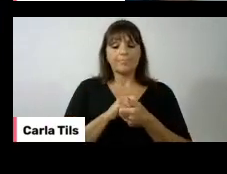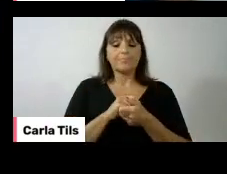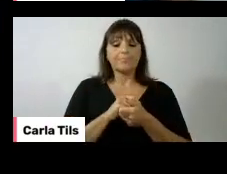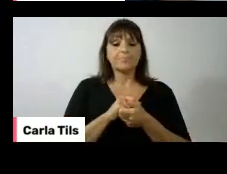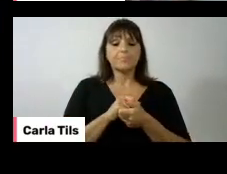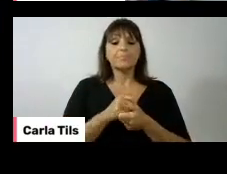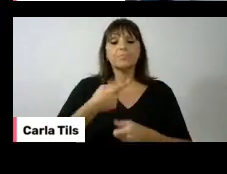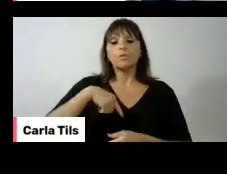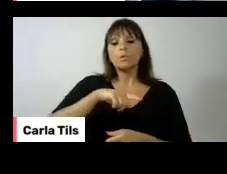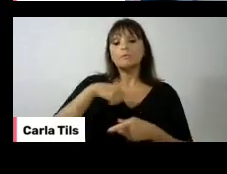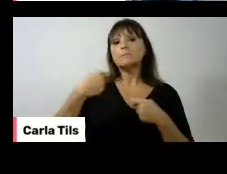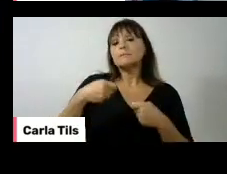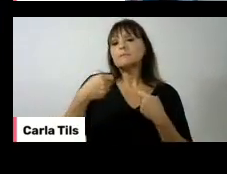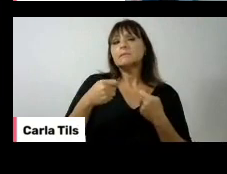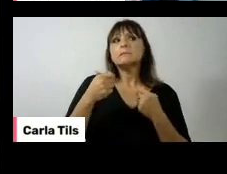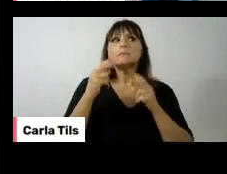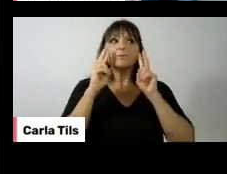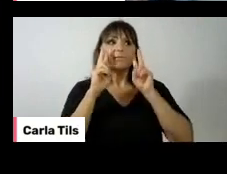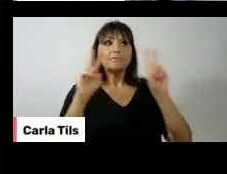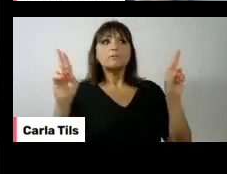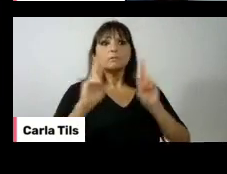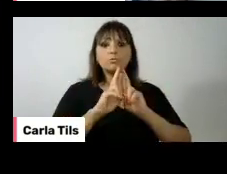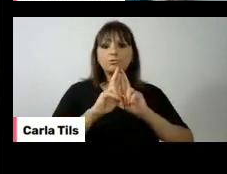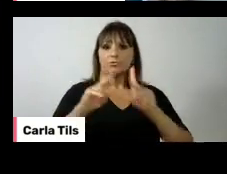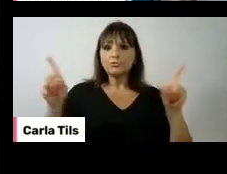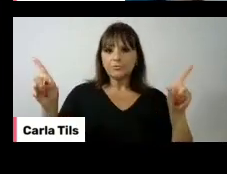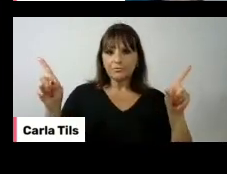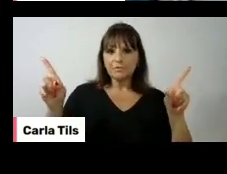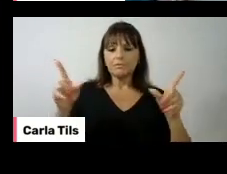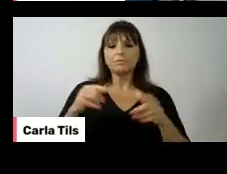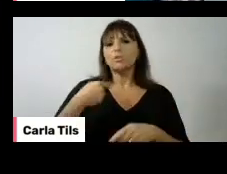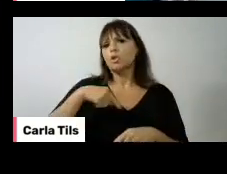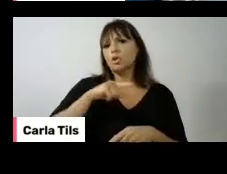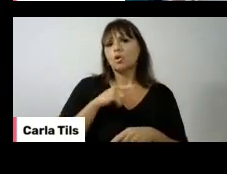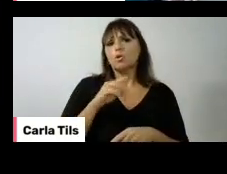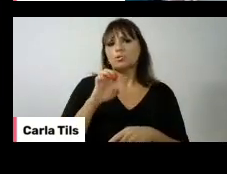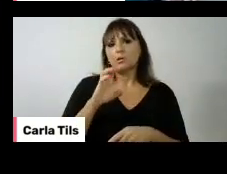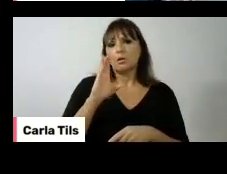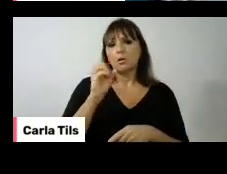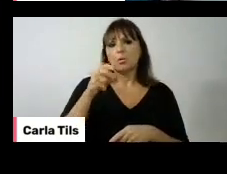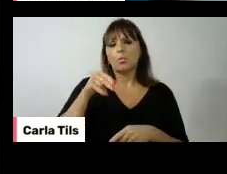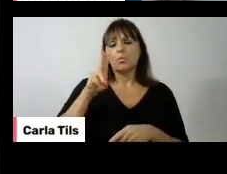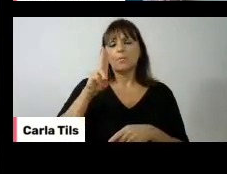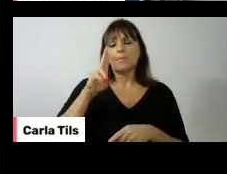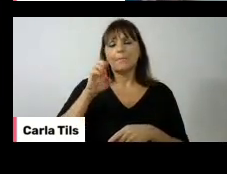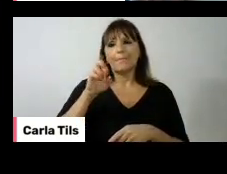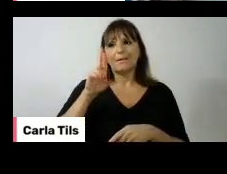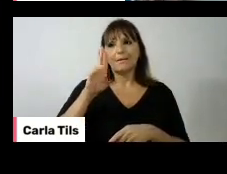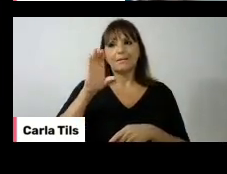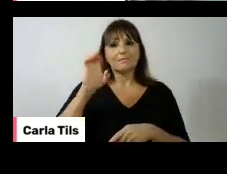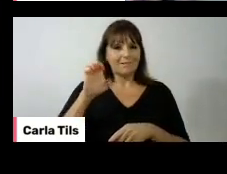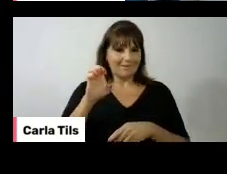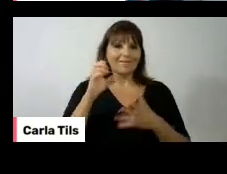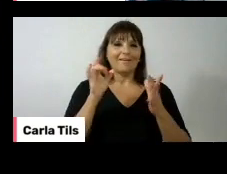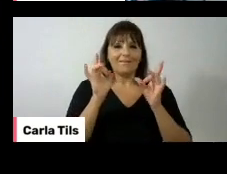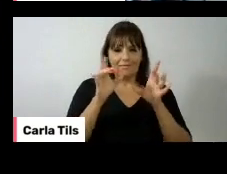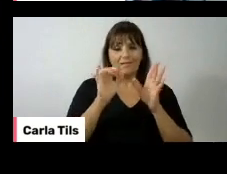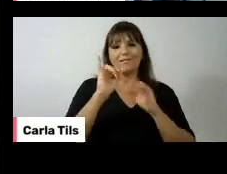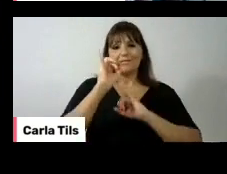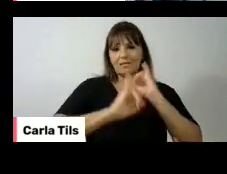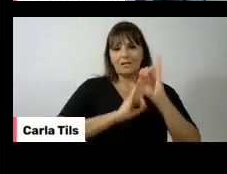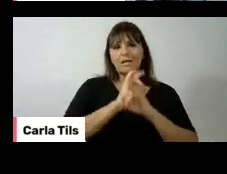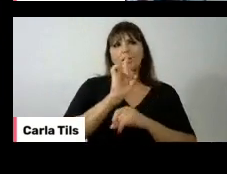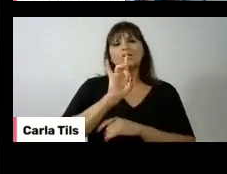começar a pensar com um olhar diferente. O nosso e-commerce não é apenas um aplicativo. Ele não é simplesmente o